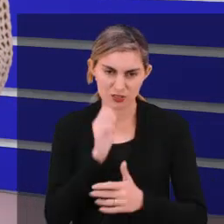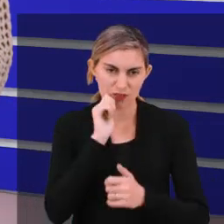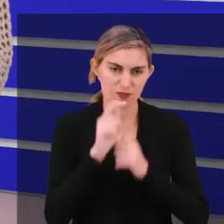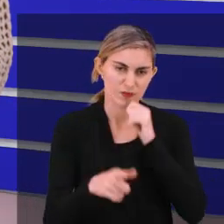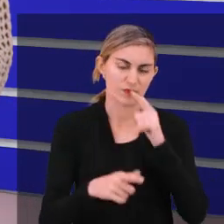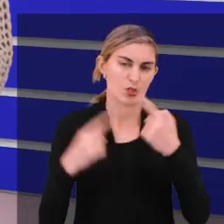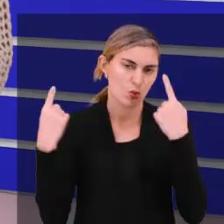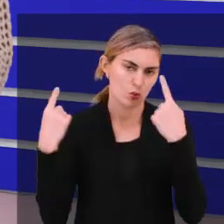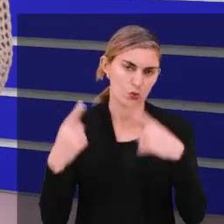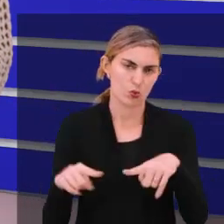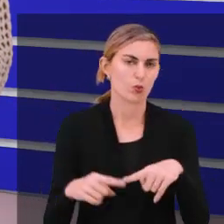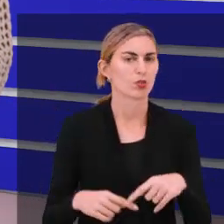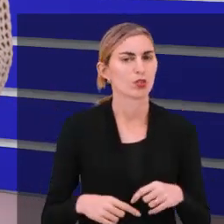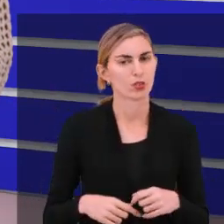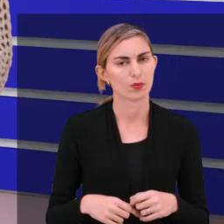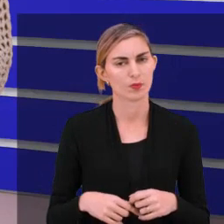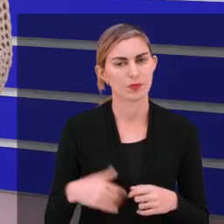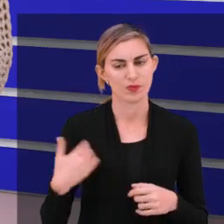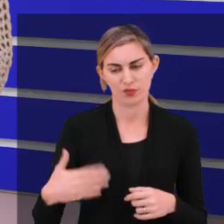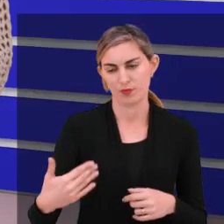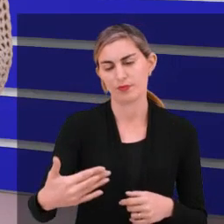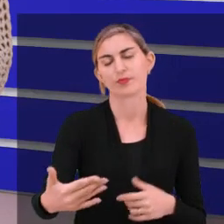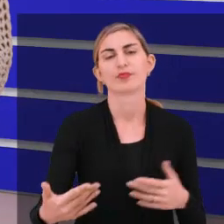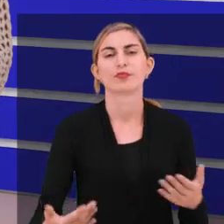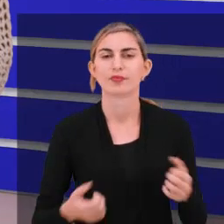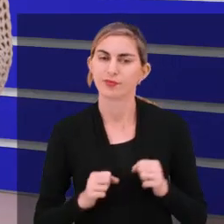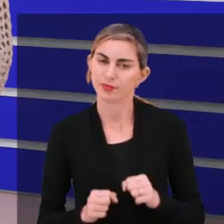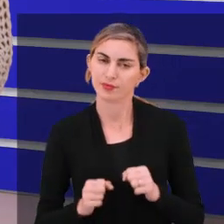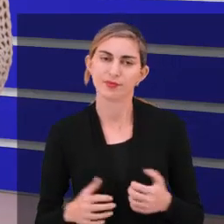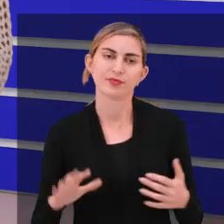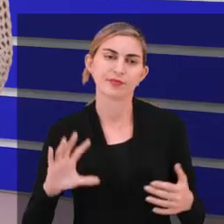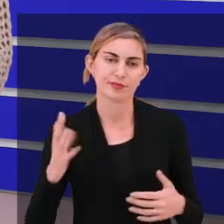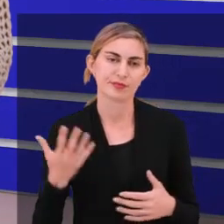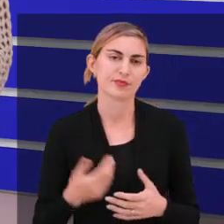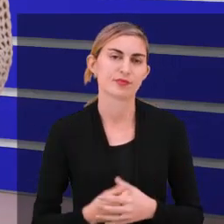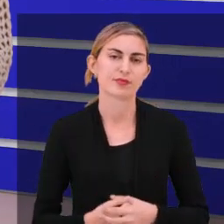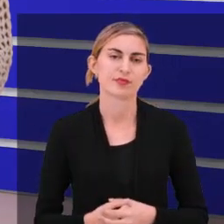discriminação contra ela pode permear. Isso, né?